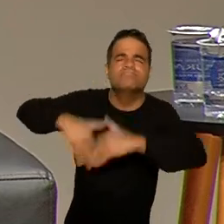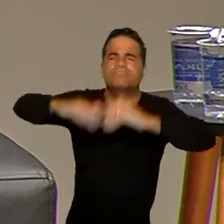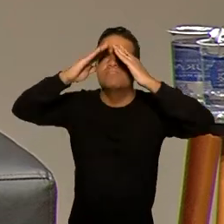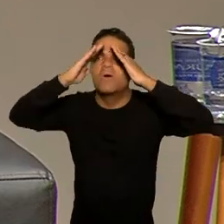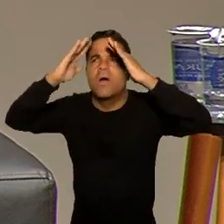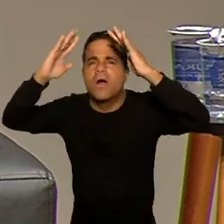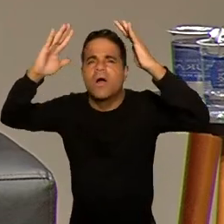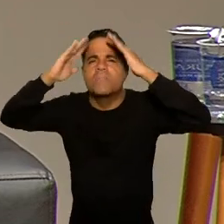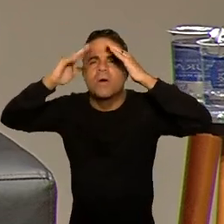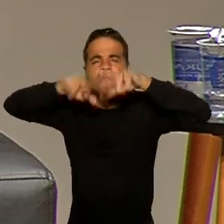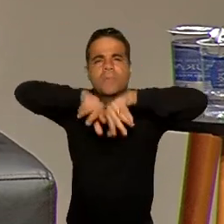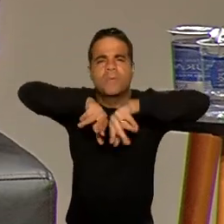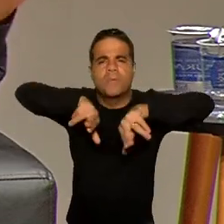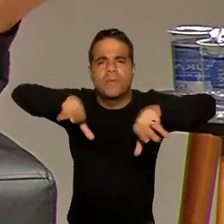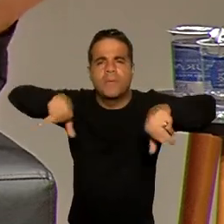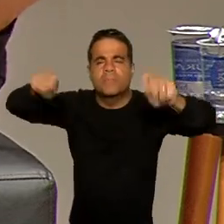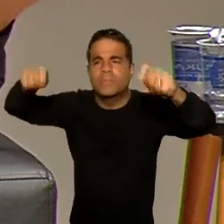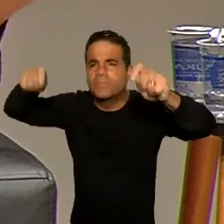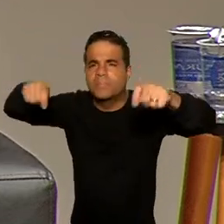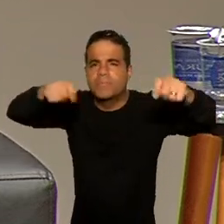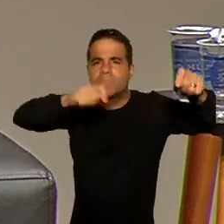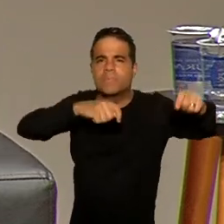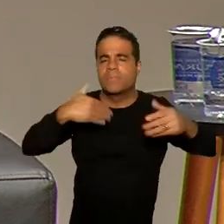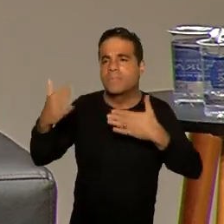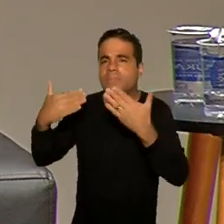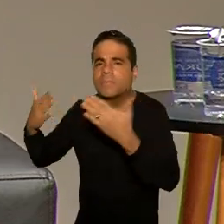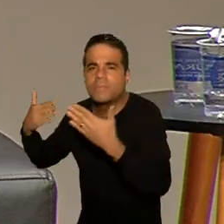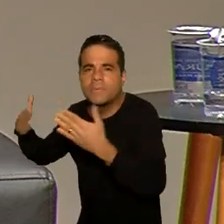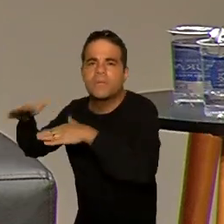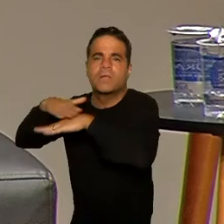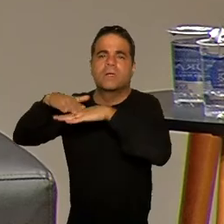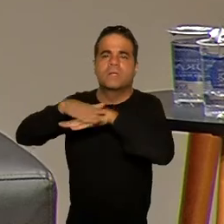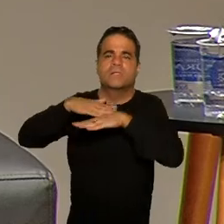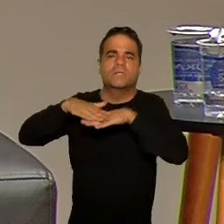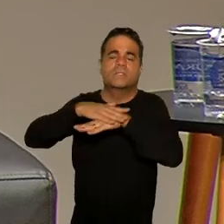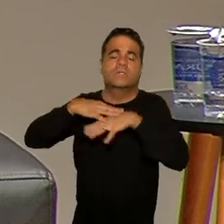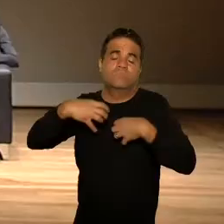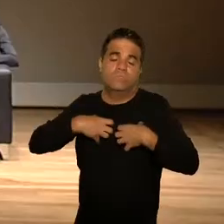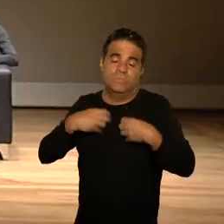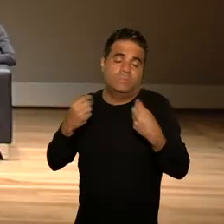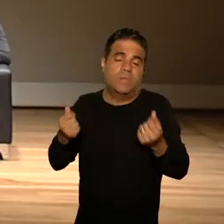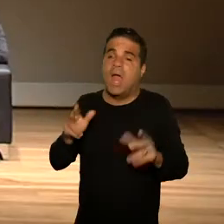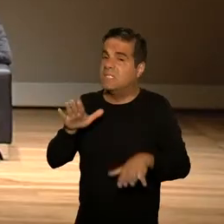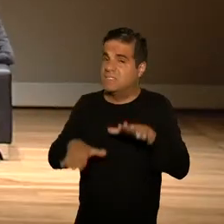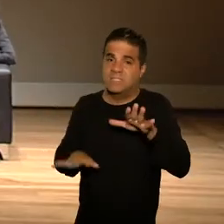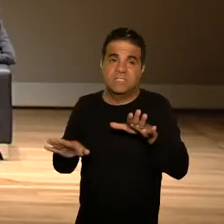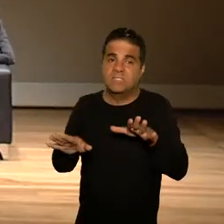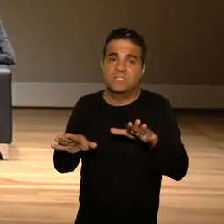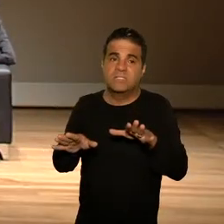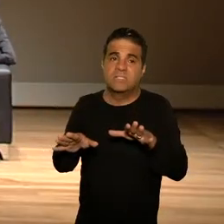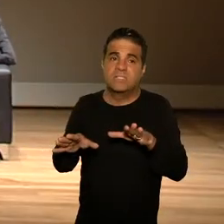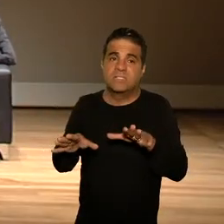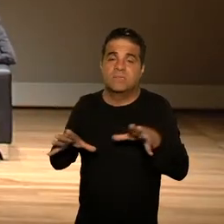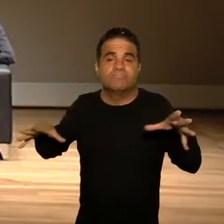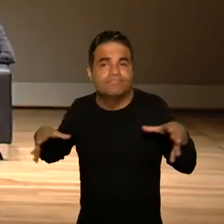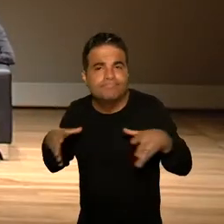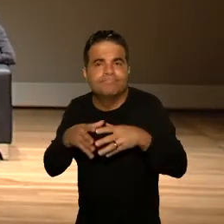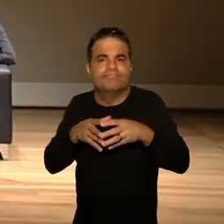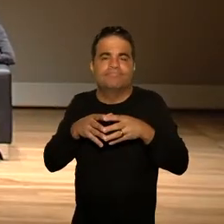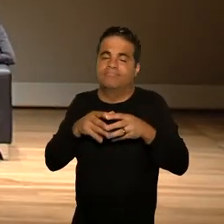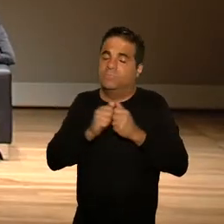pensando esses diferentes níveis que convivem e nem sempre convivem de maneira harmônica nem sempre convivem de maneira